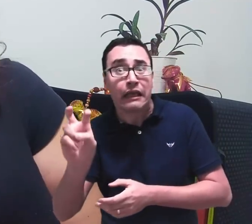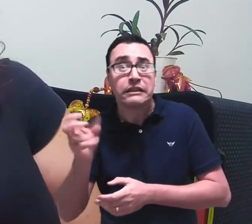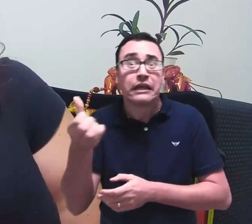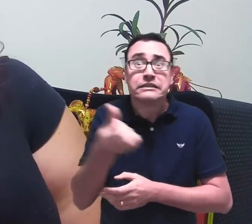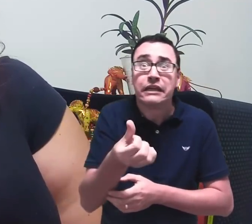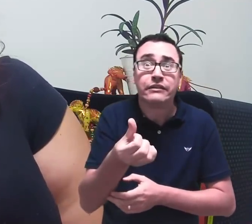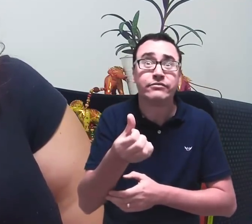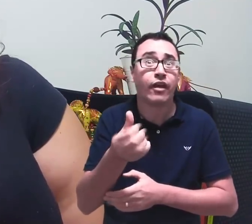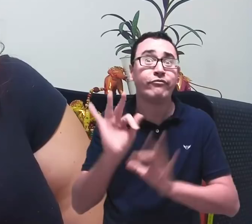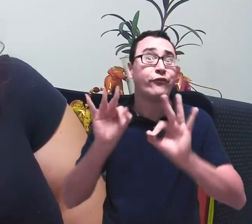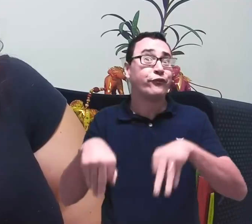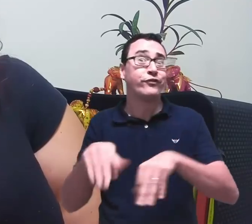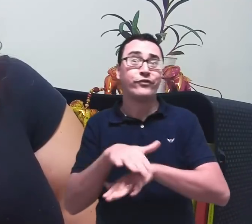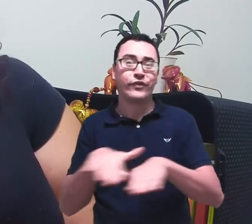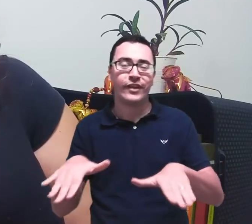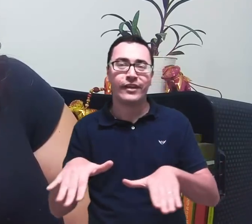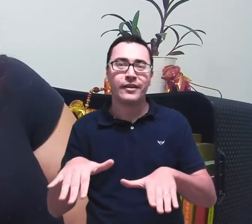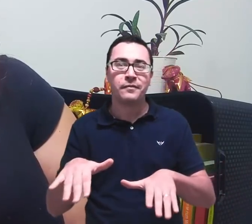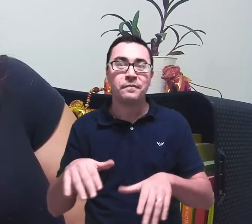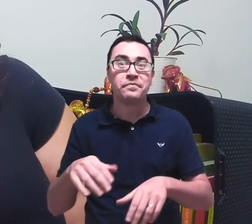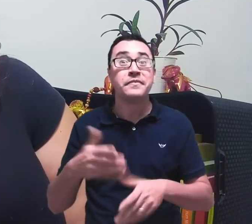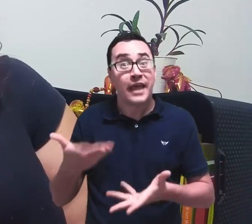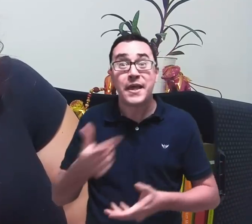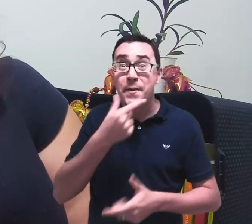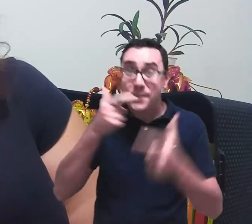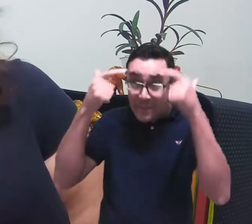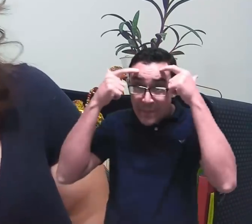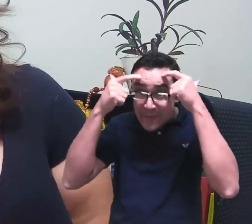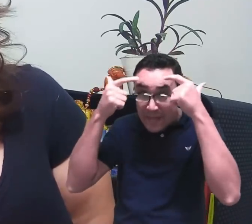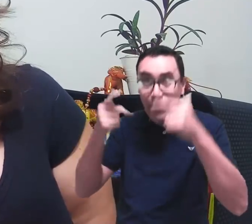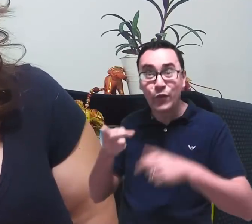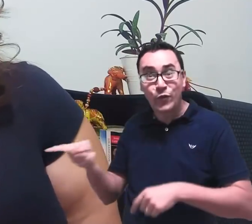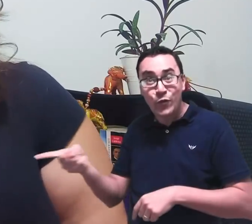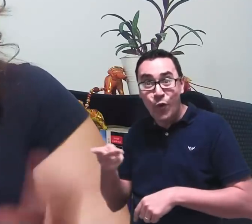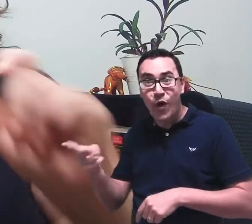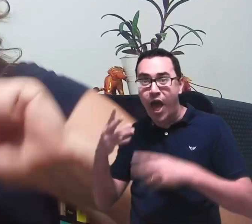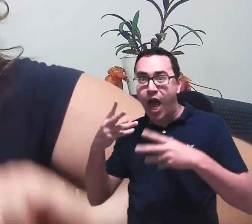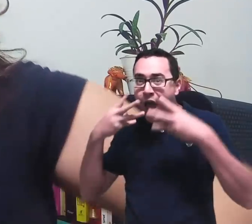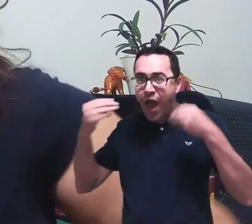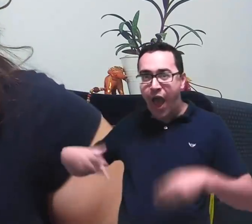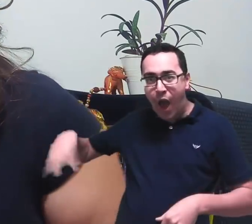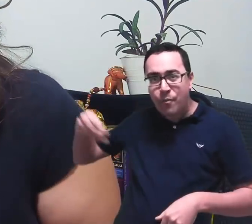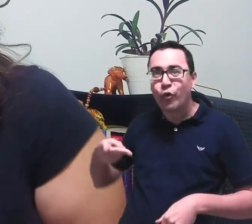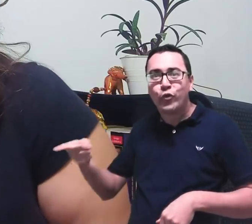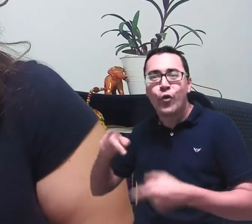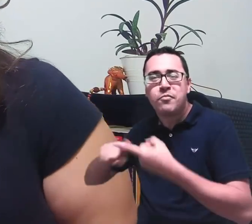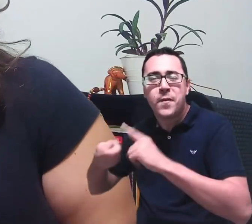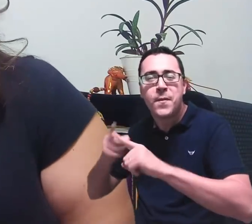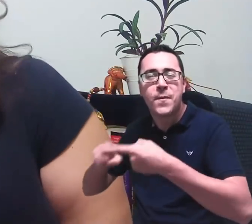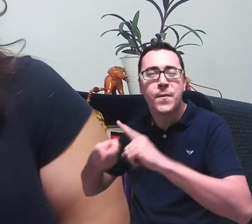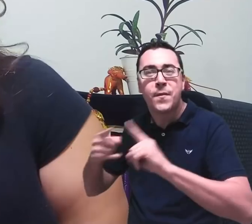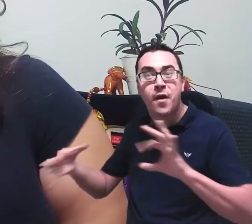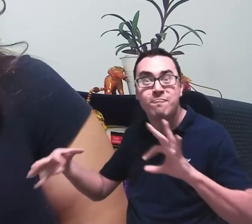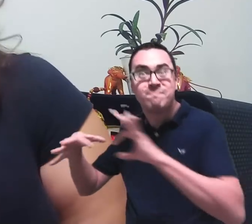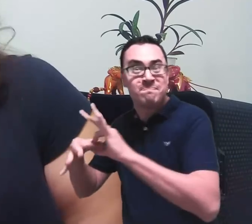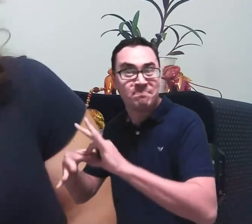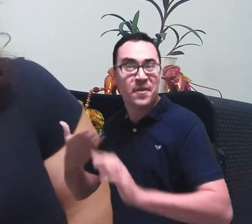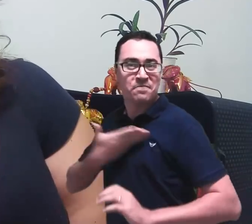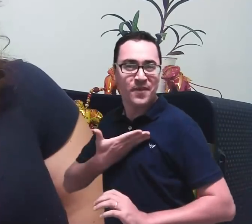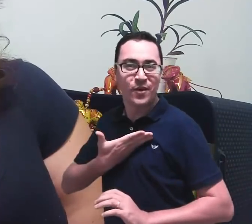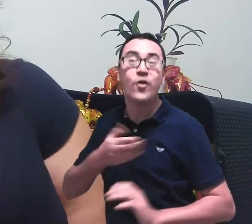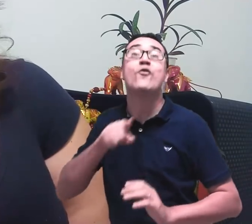E o Pequeno Príncipe cativou a raposa. E você? Vai cativar alguém hoje? Não se esqueça,